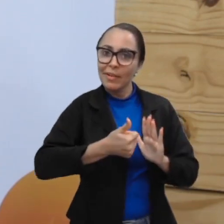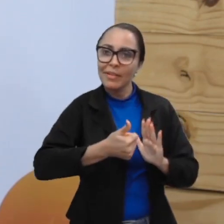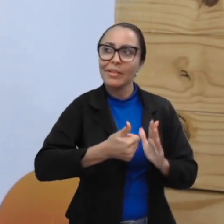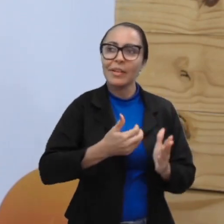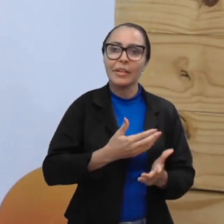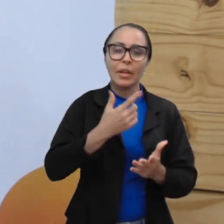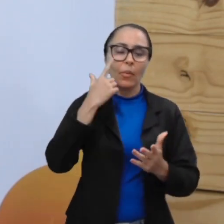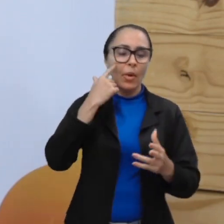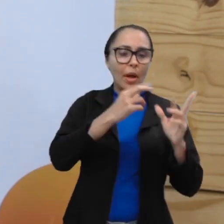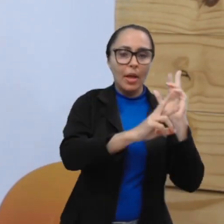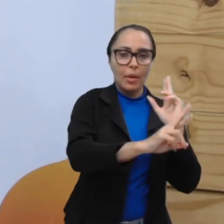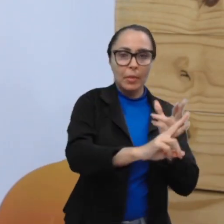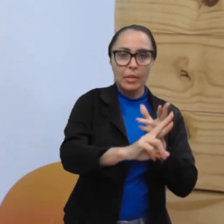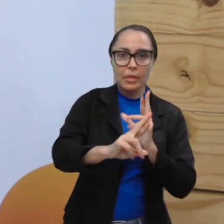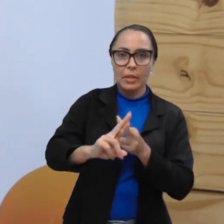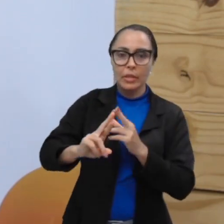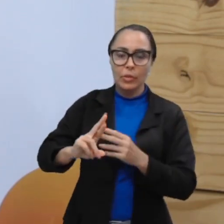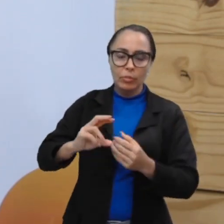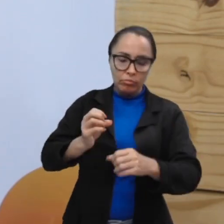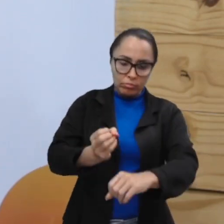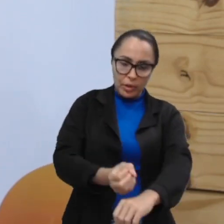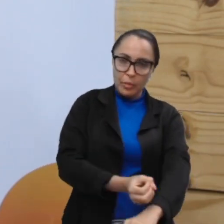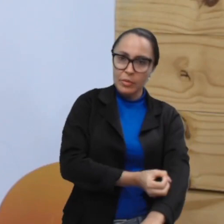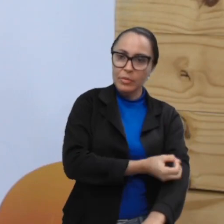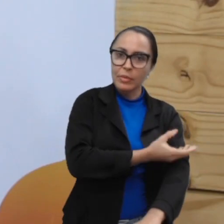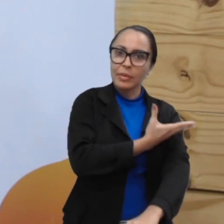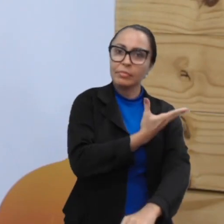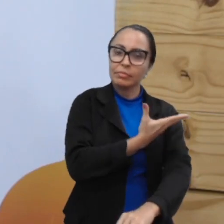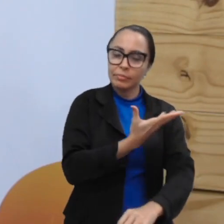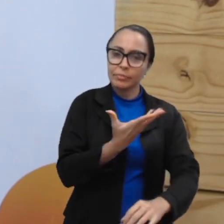essa representação emocional,